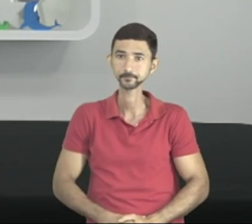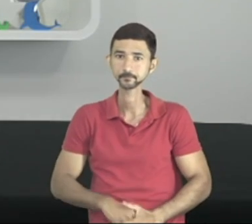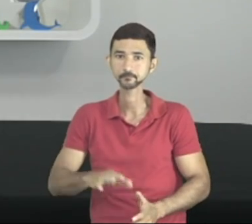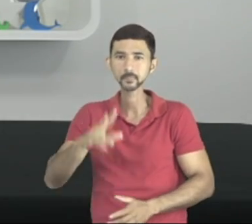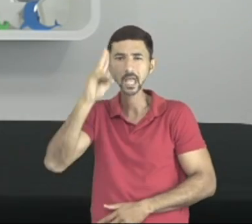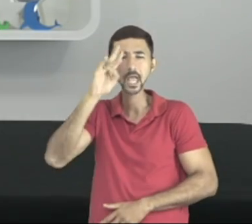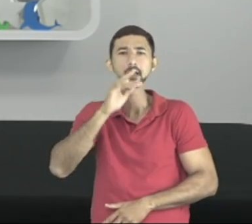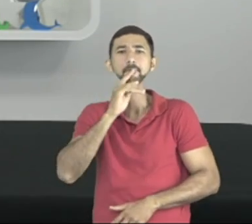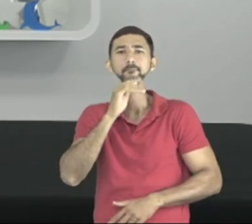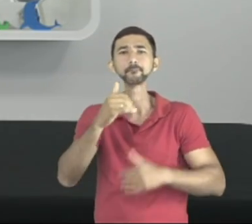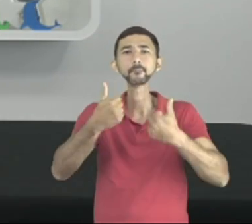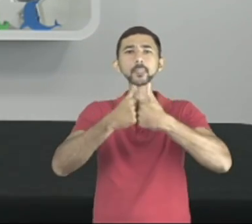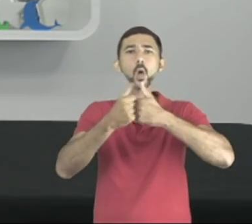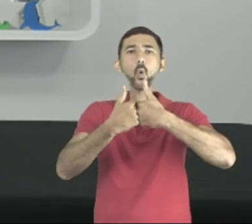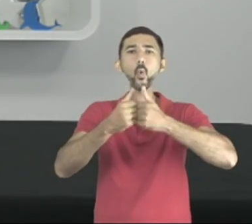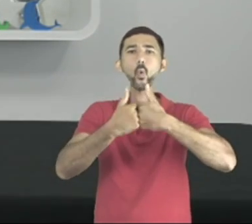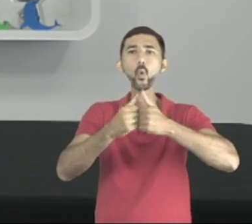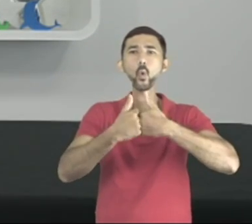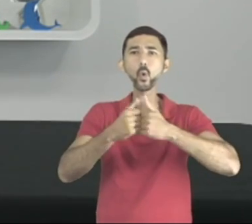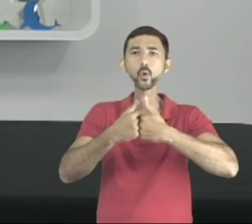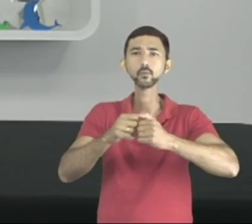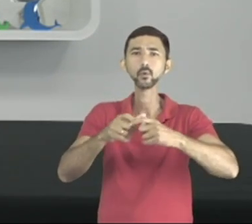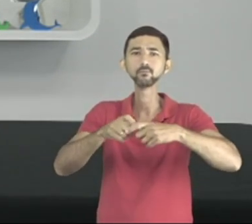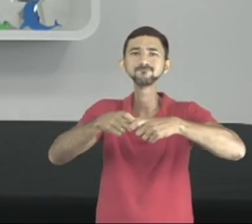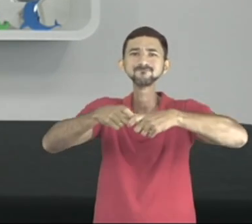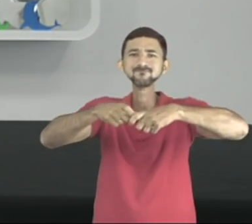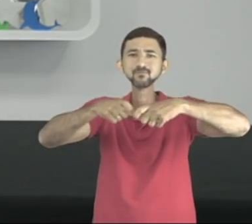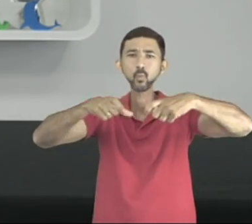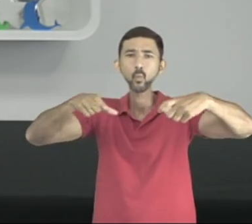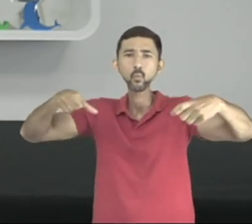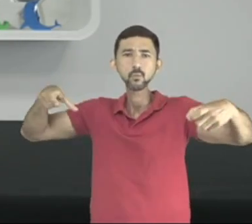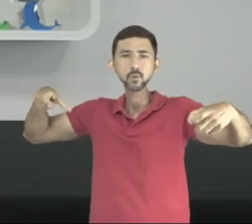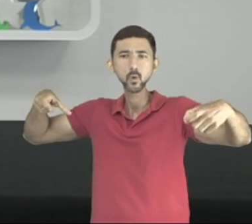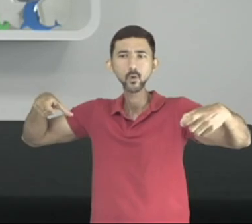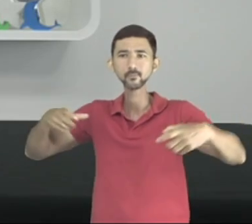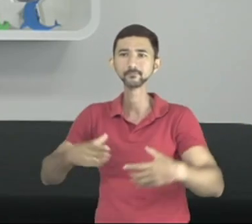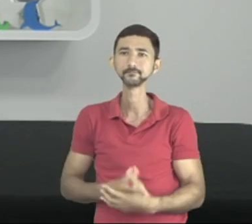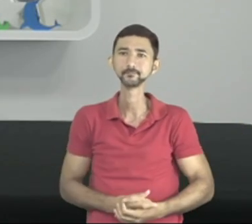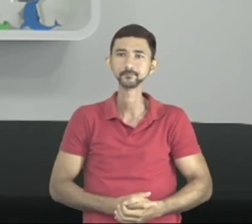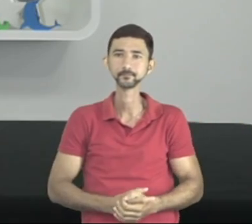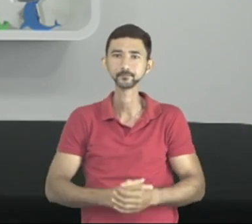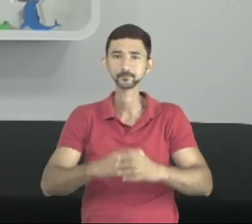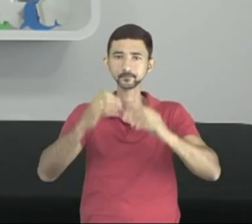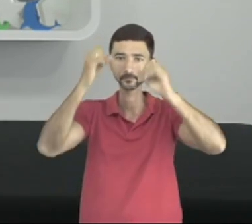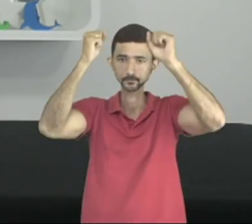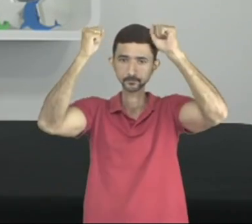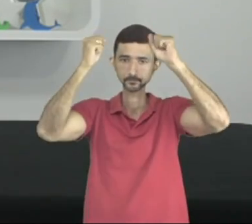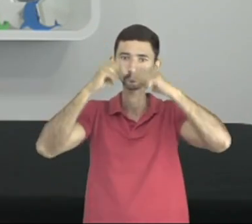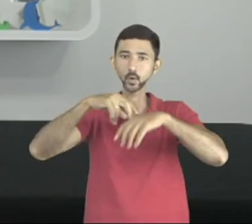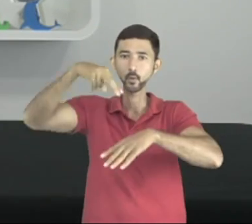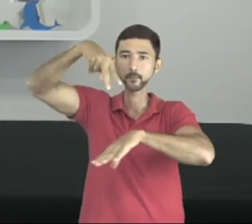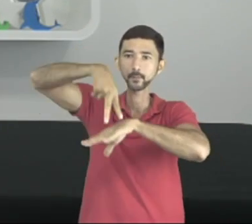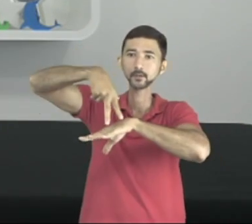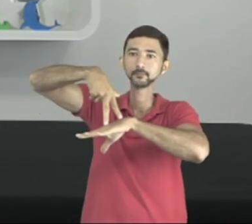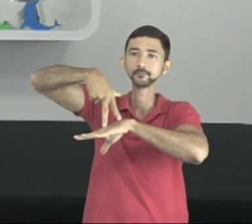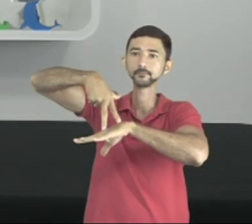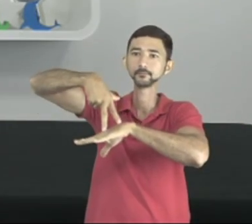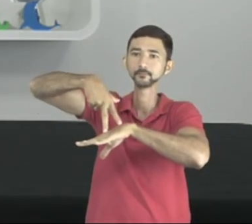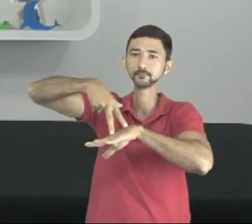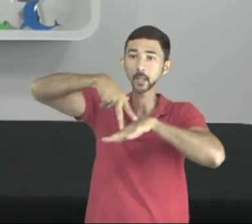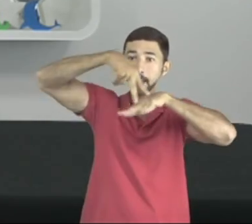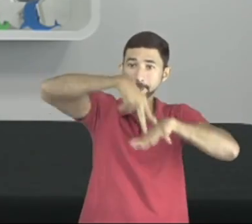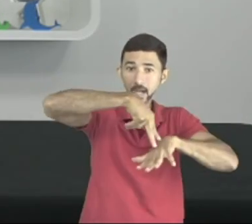dos ônibus. O ônibus é uma lástima pra gente. Você vai em pé no ônibus, o cara